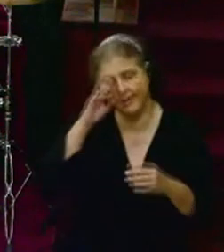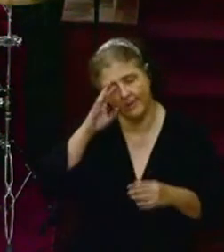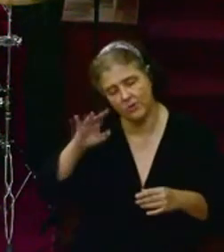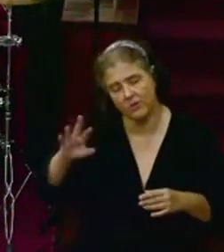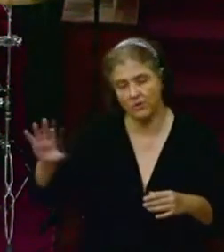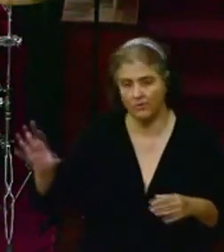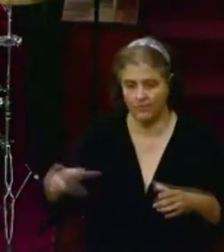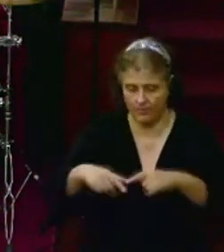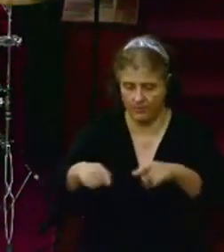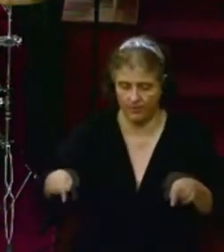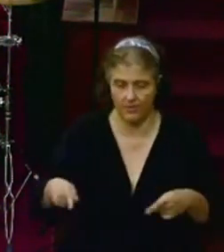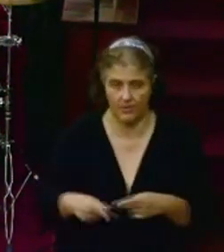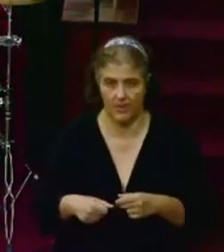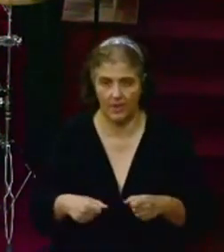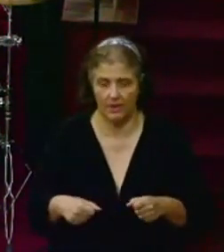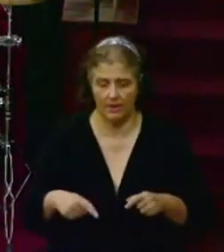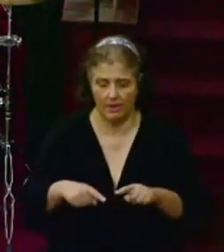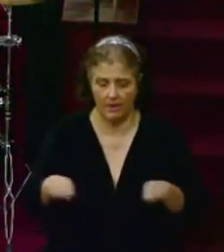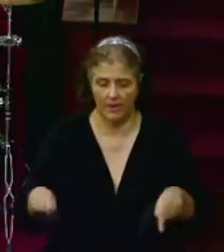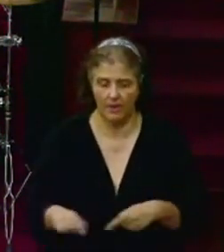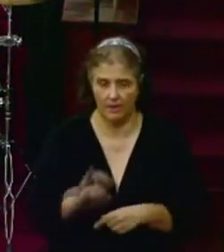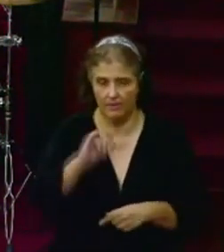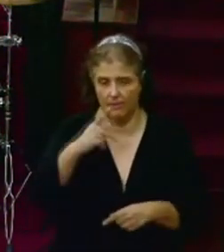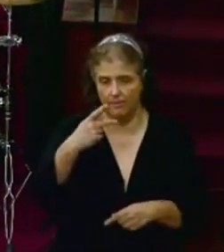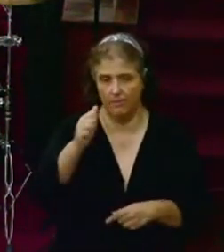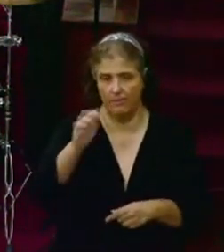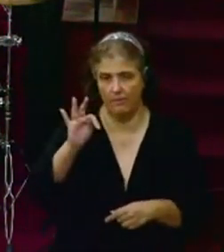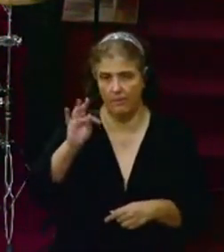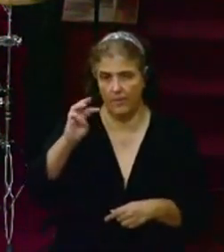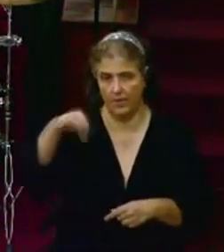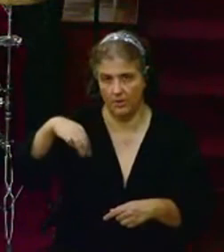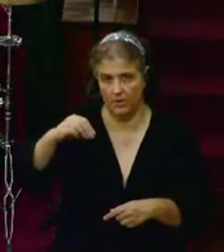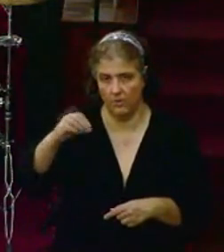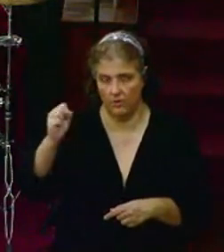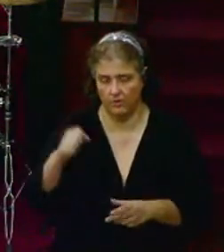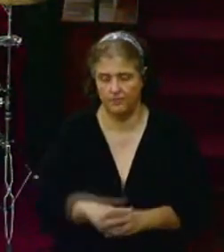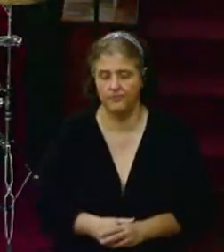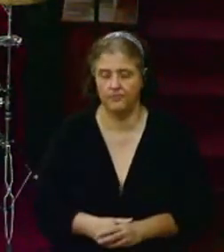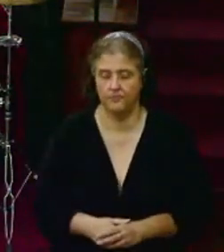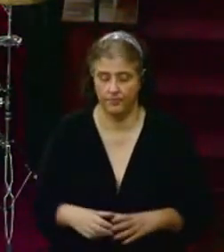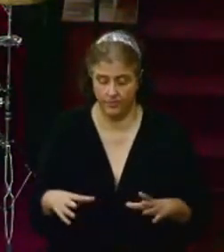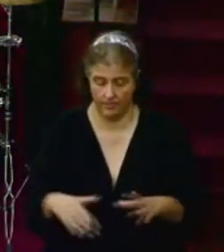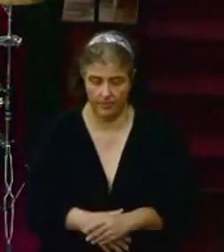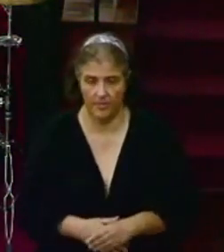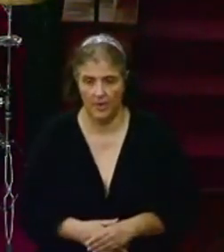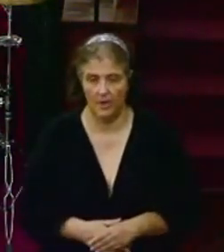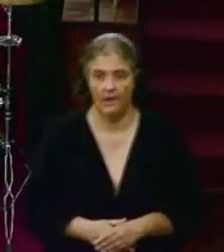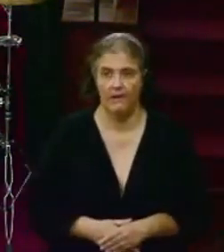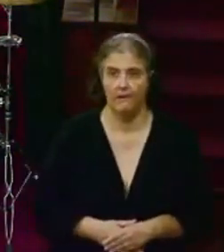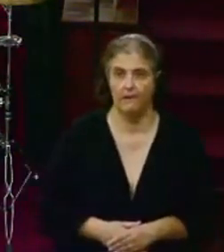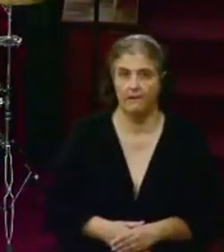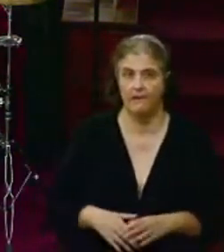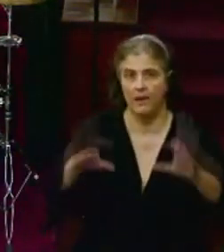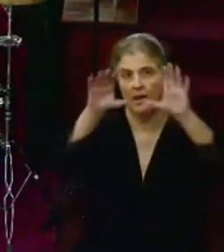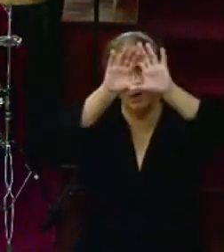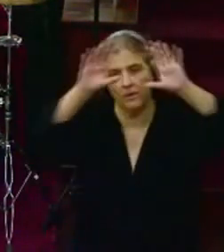momento, isso está registrado lá no capítulo 5, diz que começou um questionamento no céu: quem é